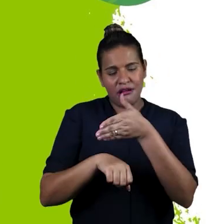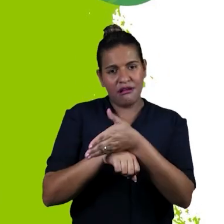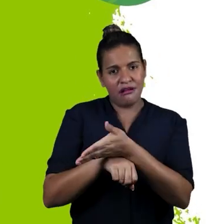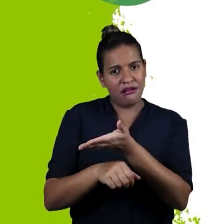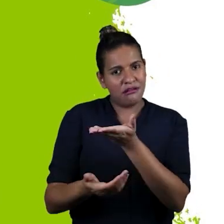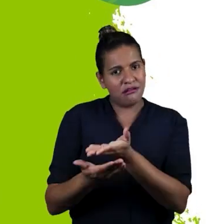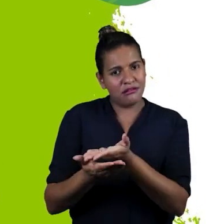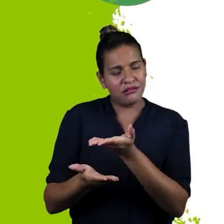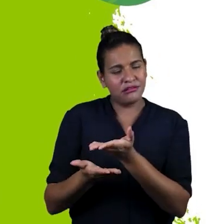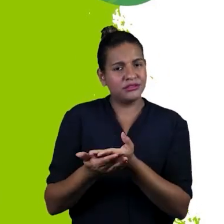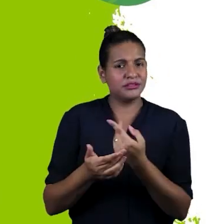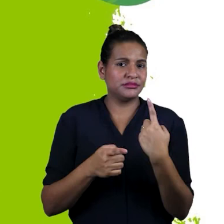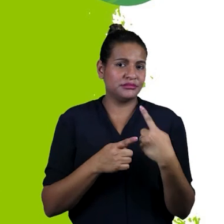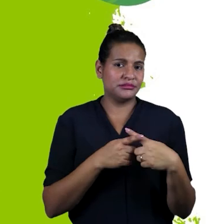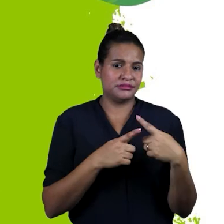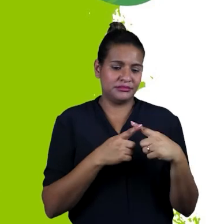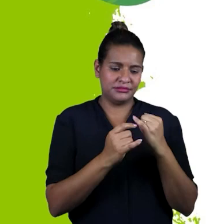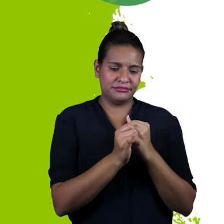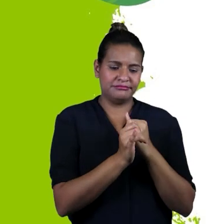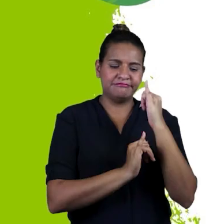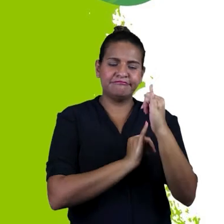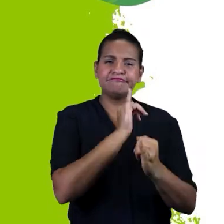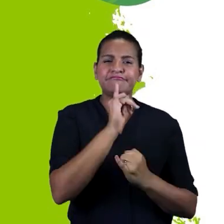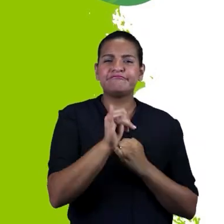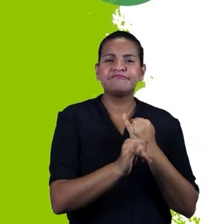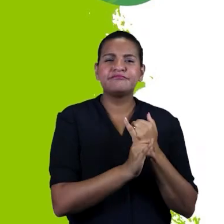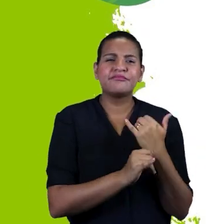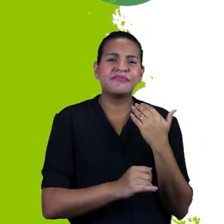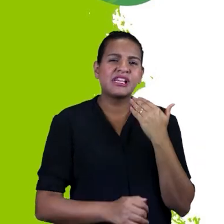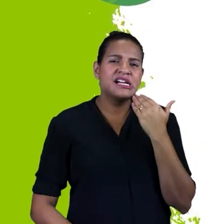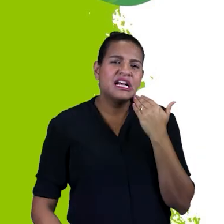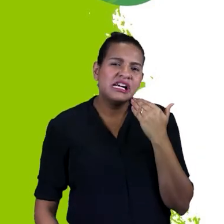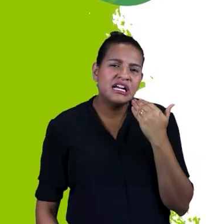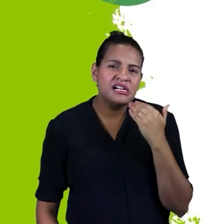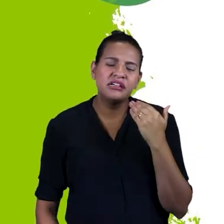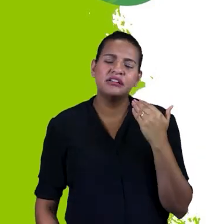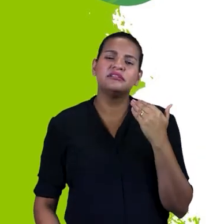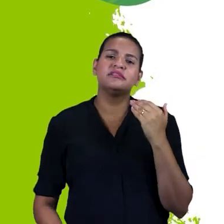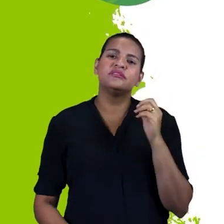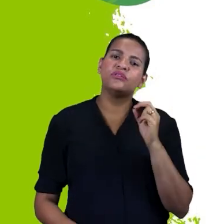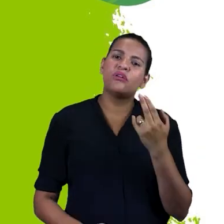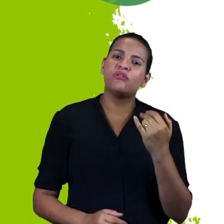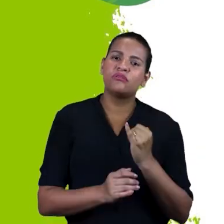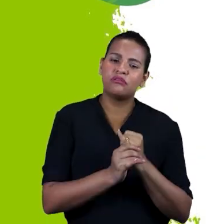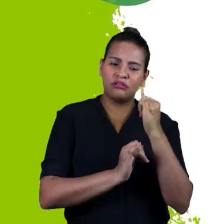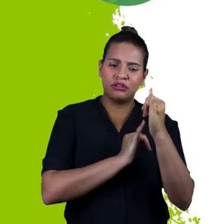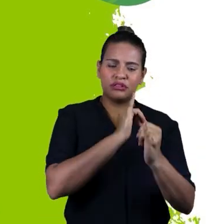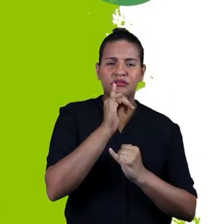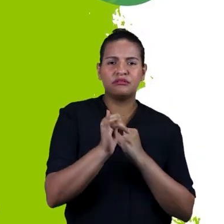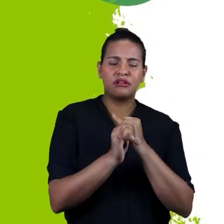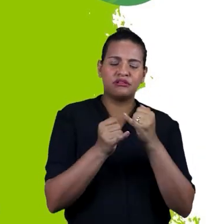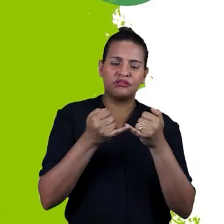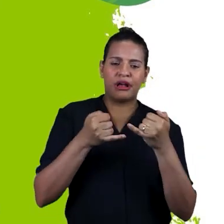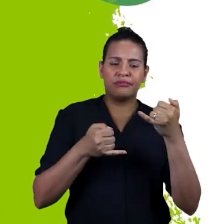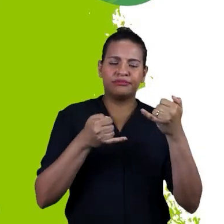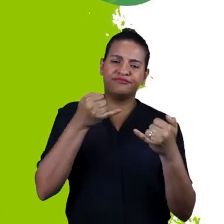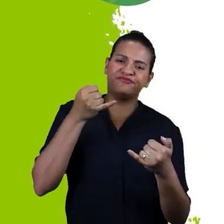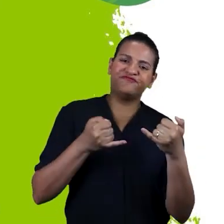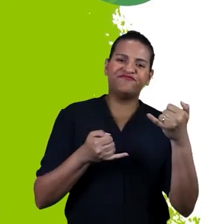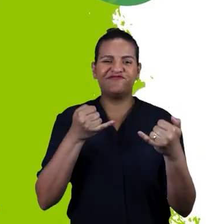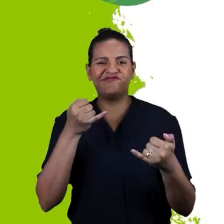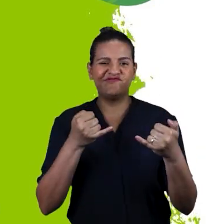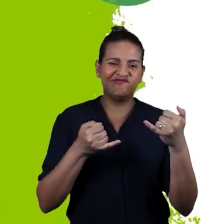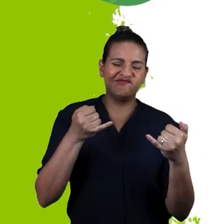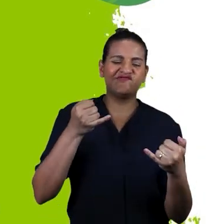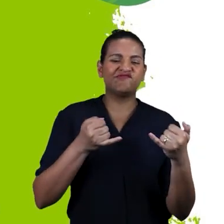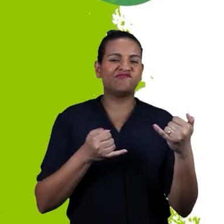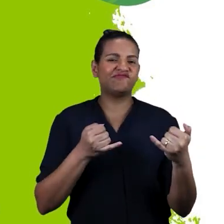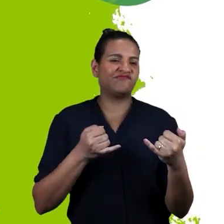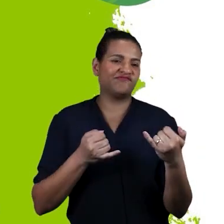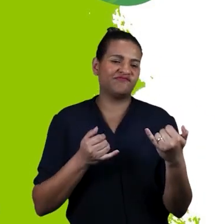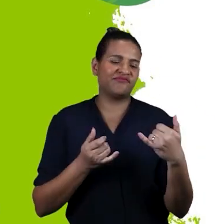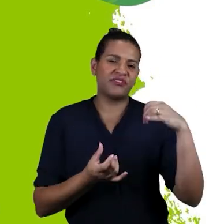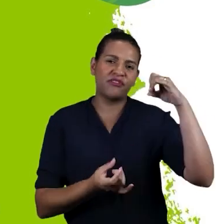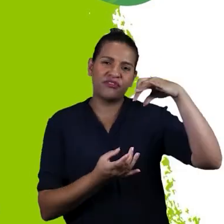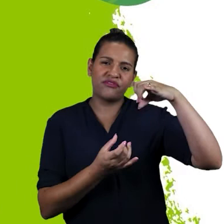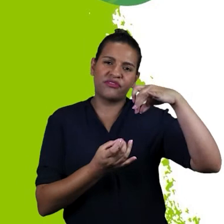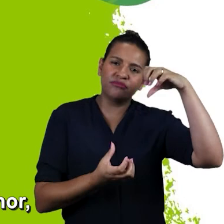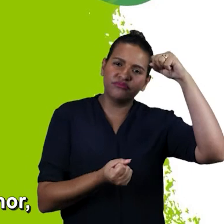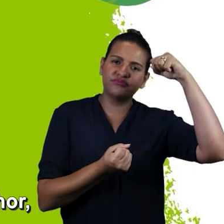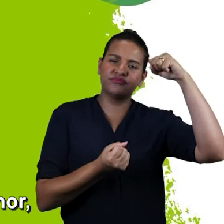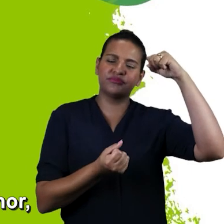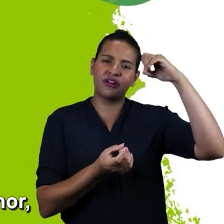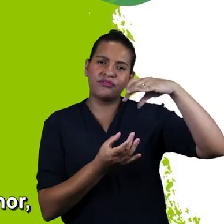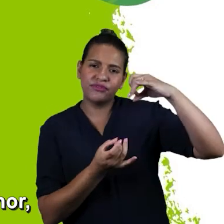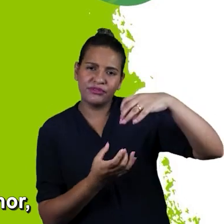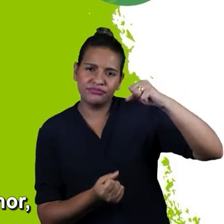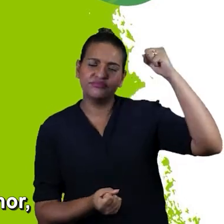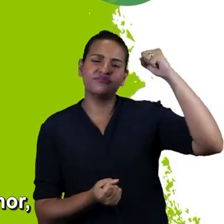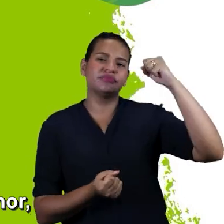tinham, né, para acessar as aulas, por não ter internet ou ter uma rede instável, não ter acesso a tecnologias de comunicação como